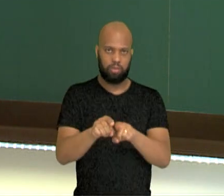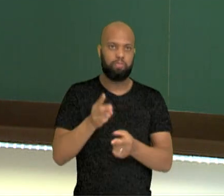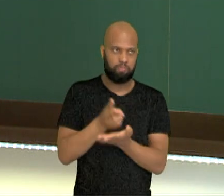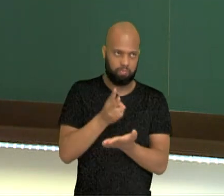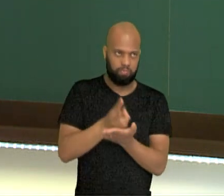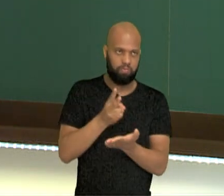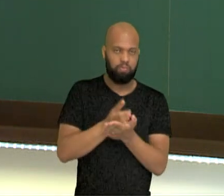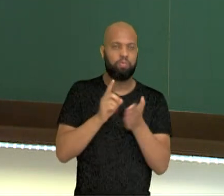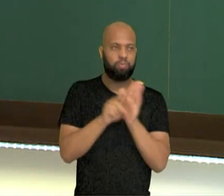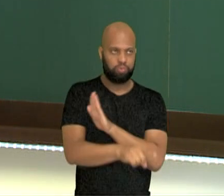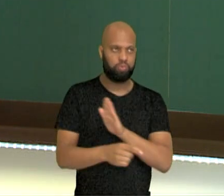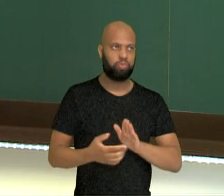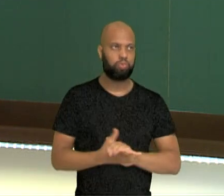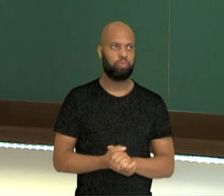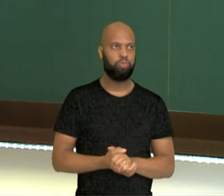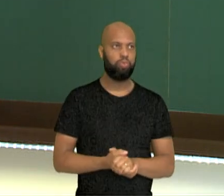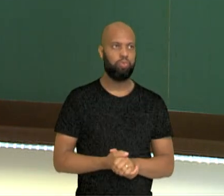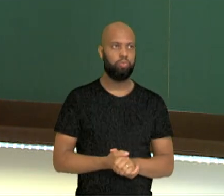continuidade do exercício.